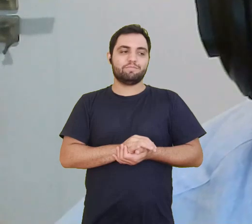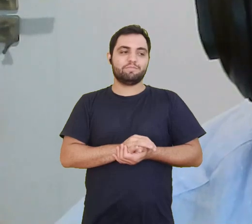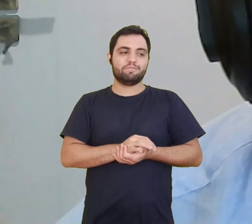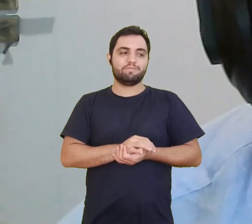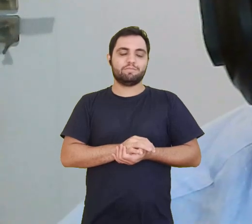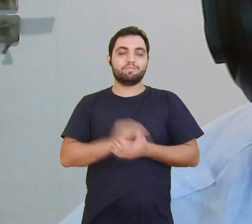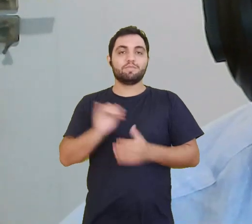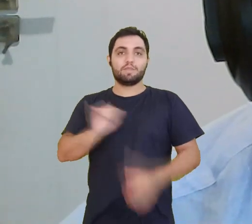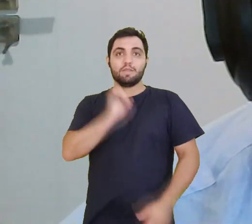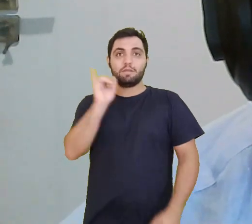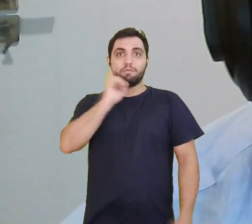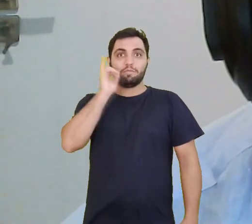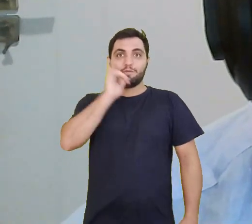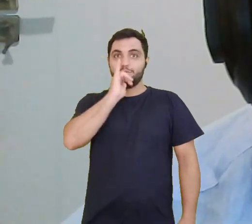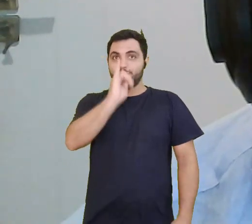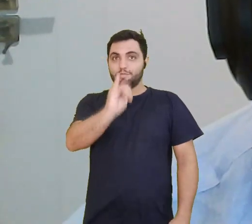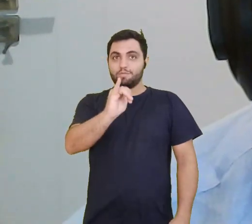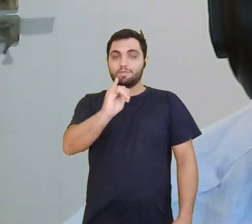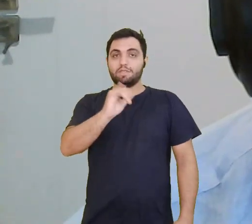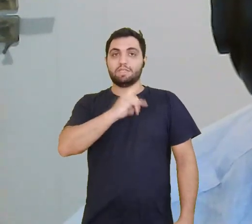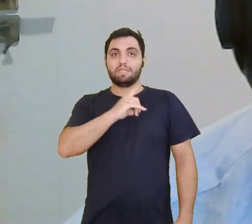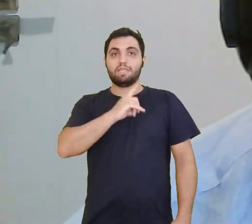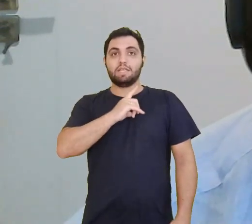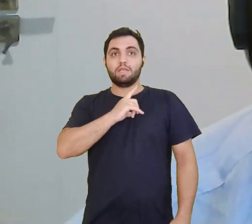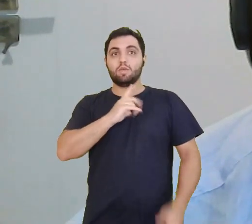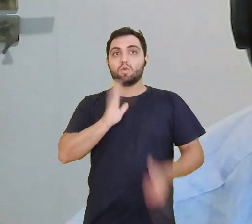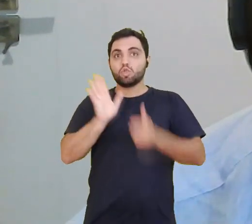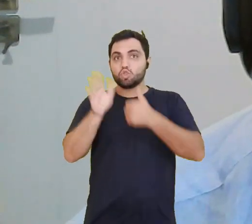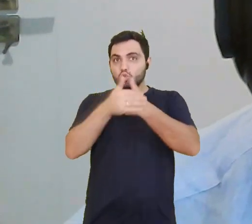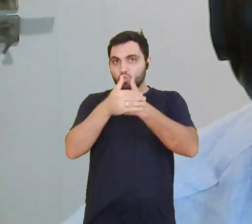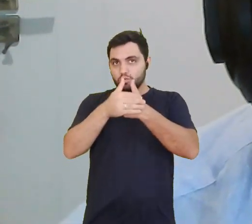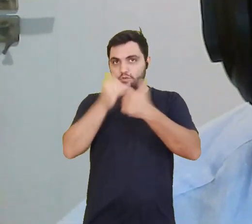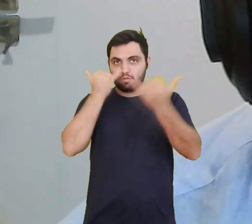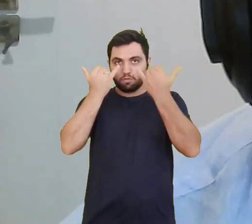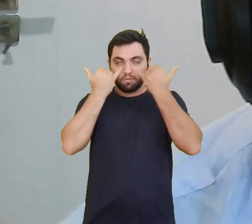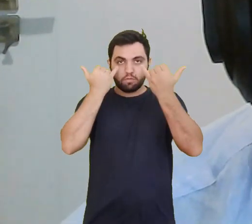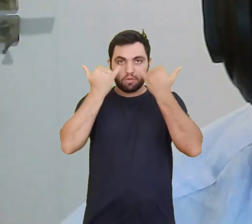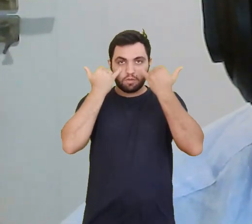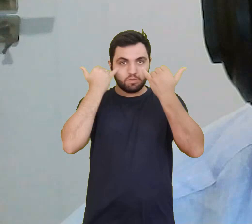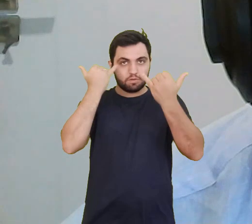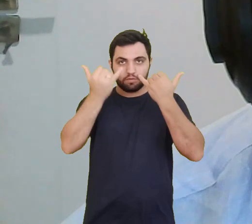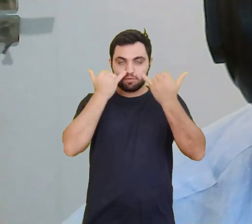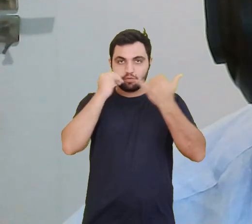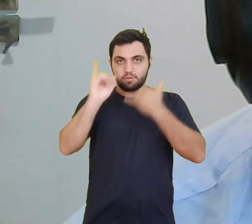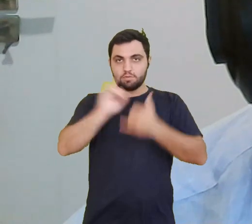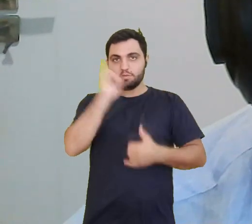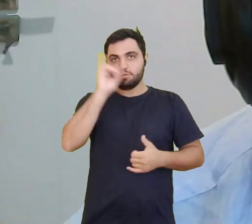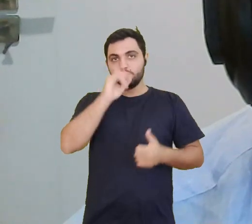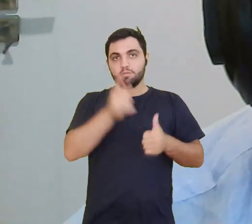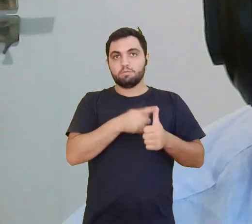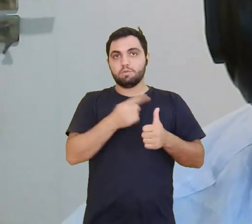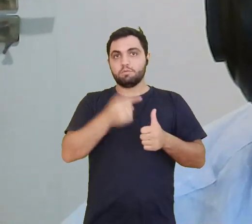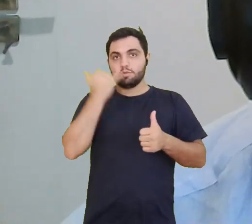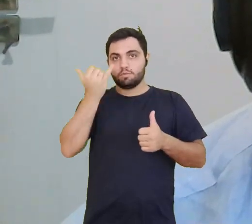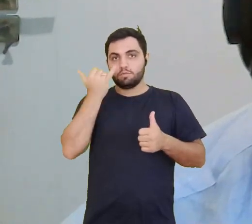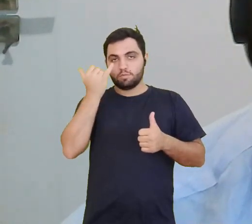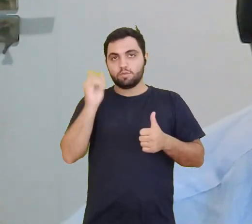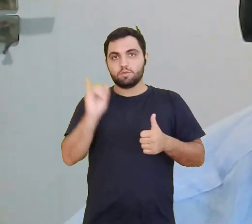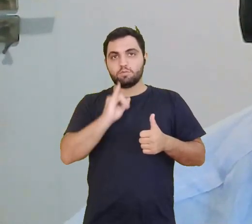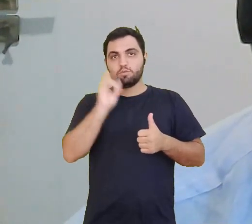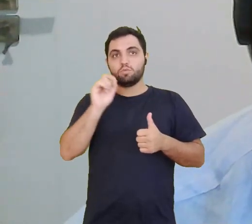É importante eu citar que eu omiti algumas informações importantes. A primeira informação diz respeito